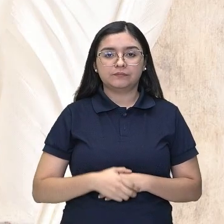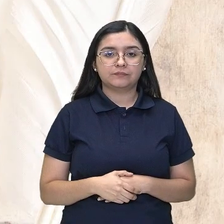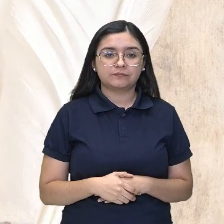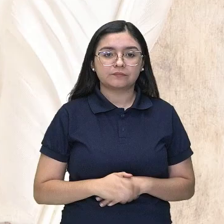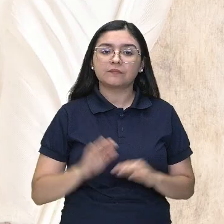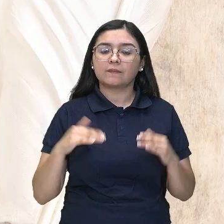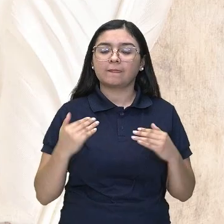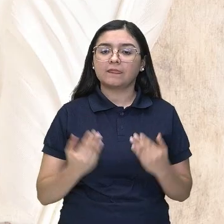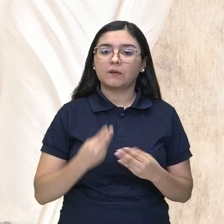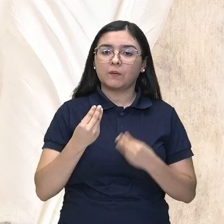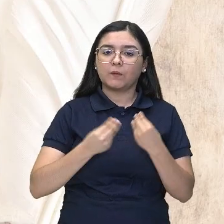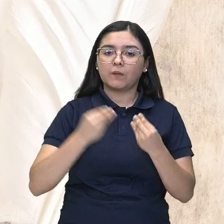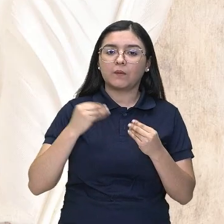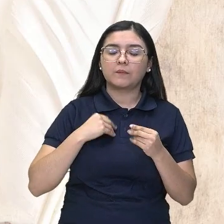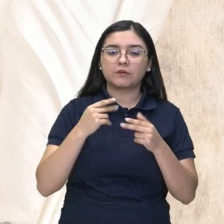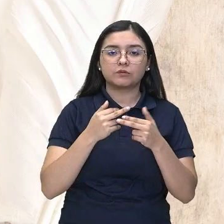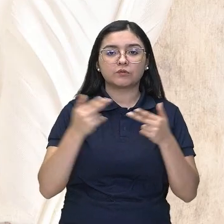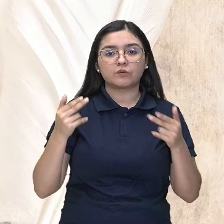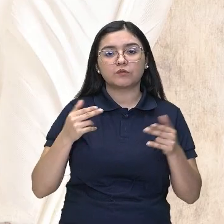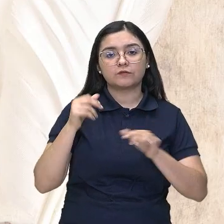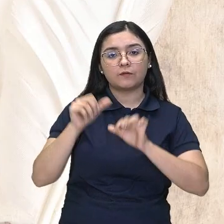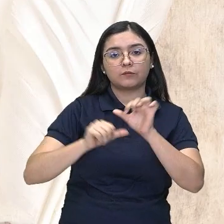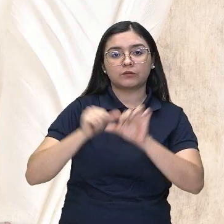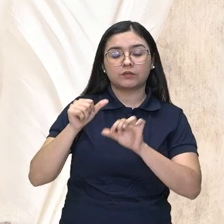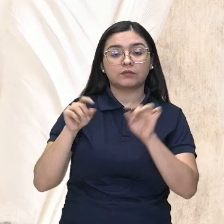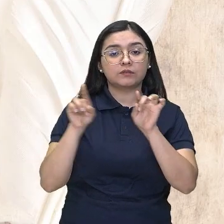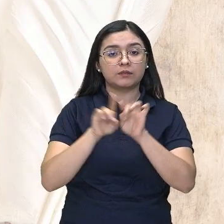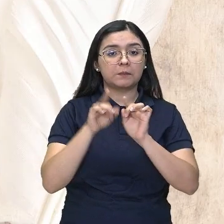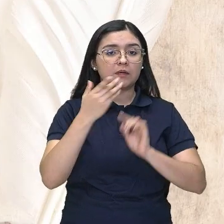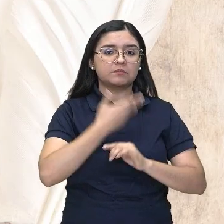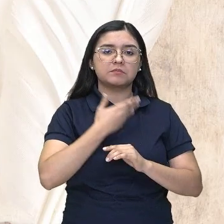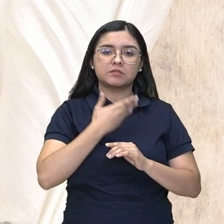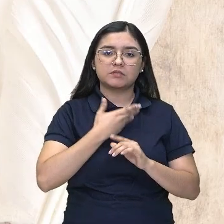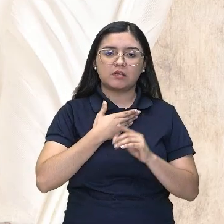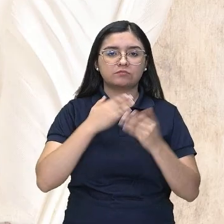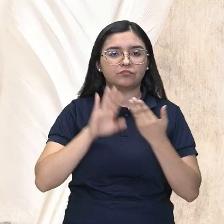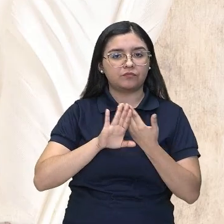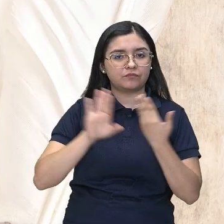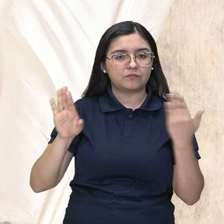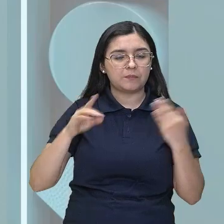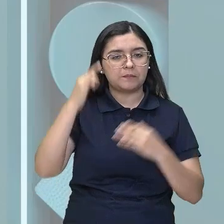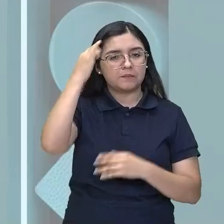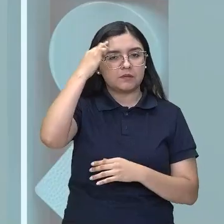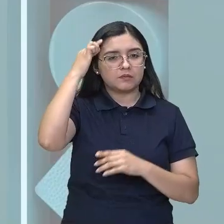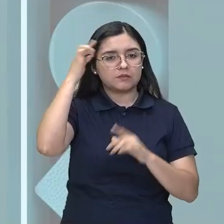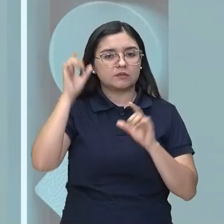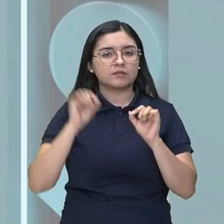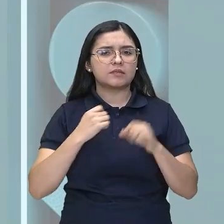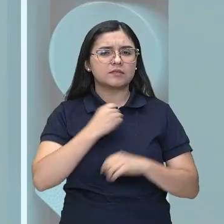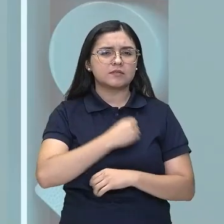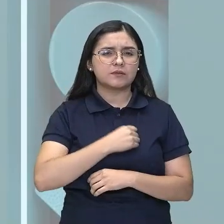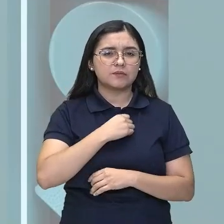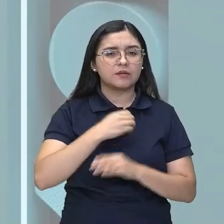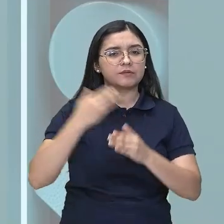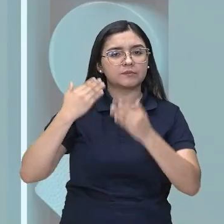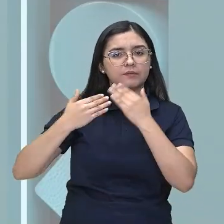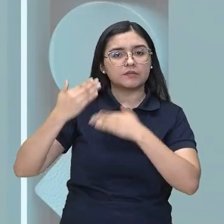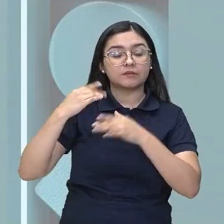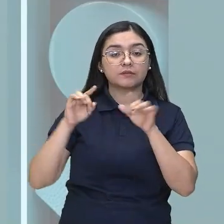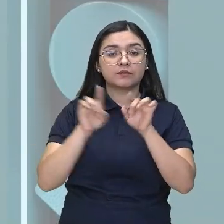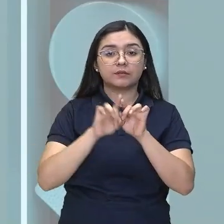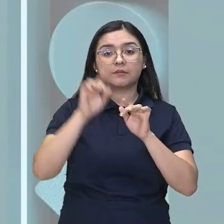Então, como as coisas vão mudando, como as amizades vão se perdendo, pensando então um pouquinho sobre essa saudade do passado e